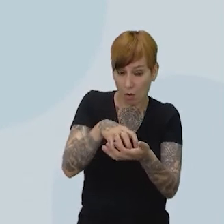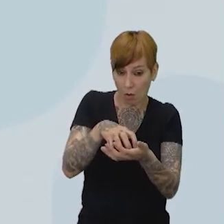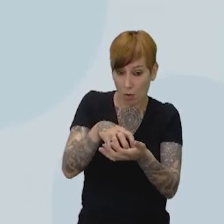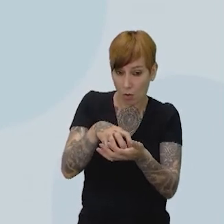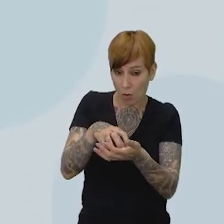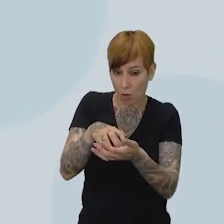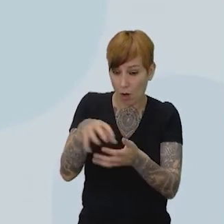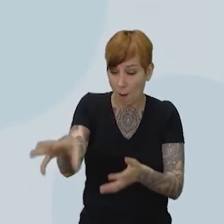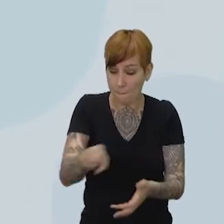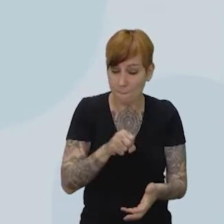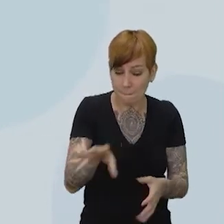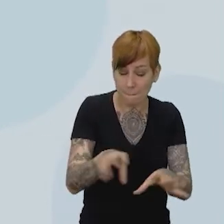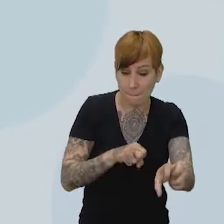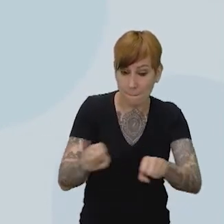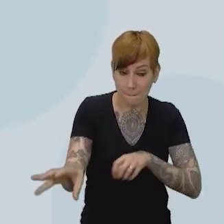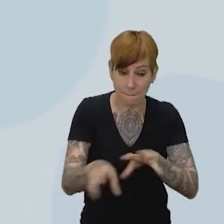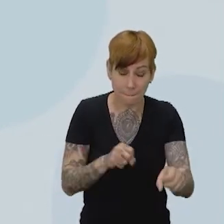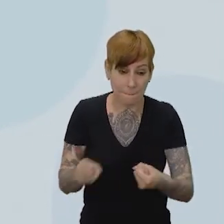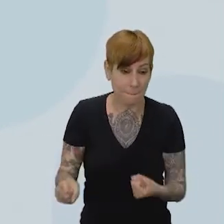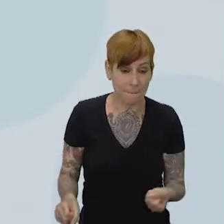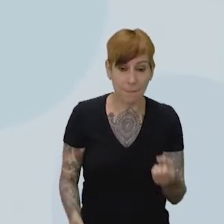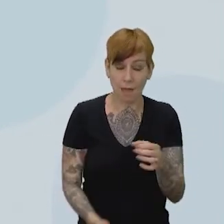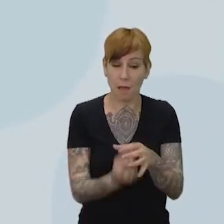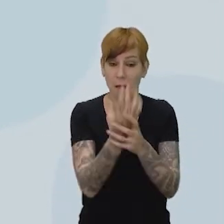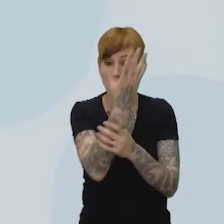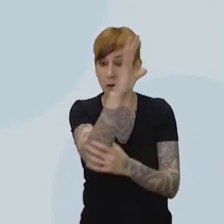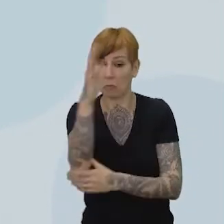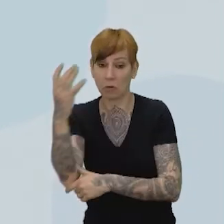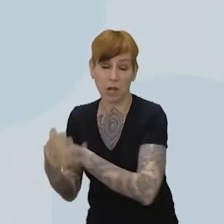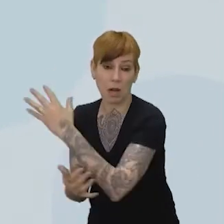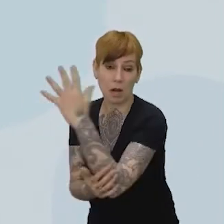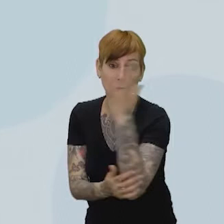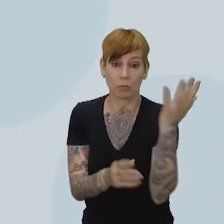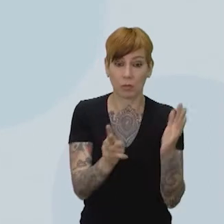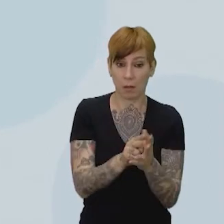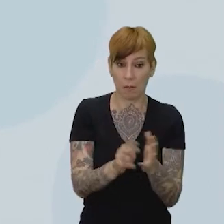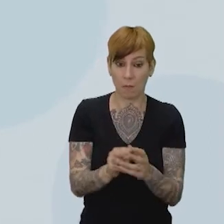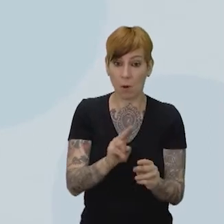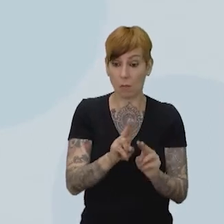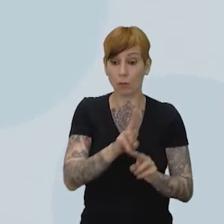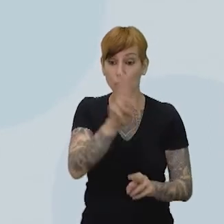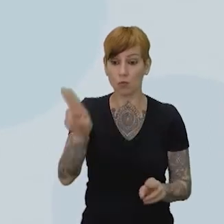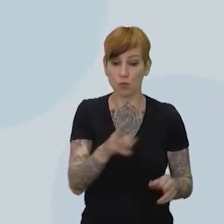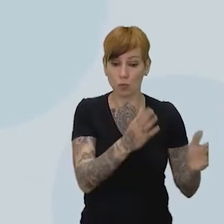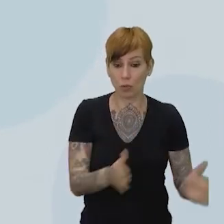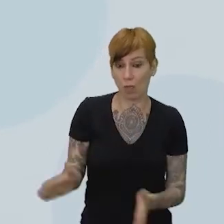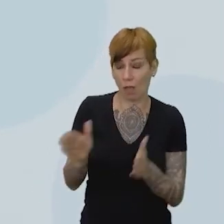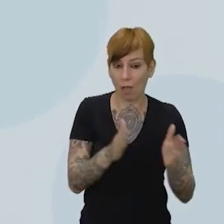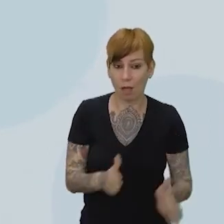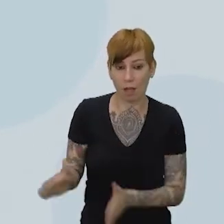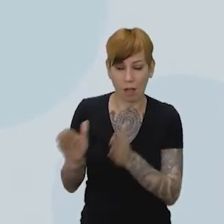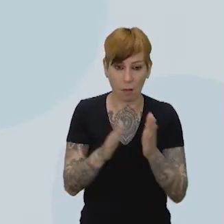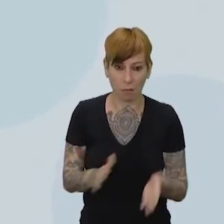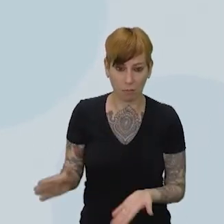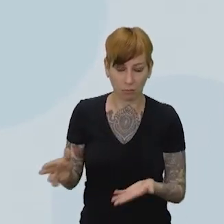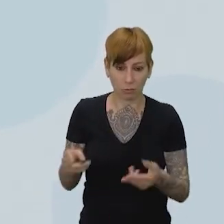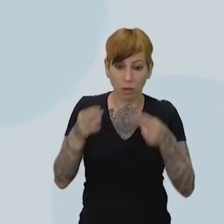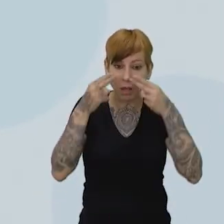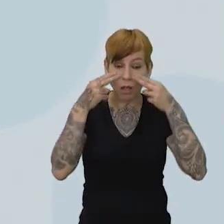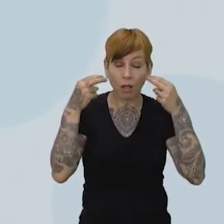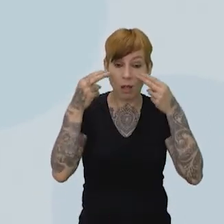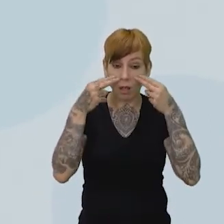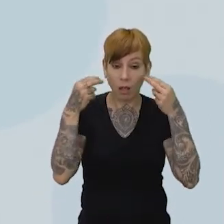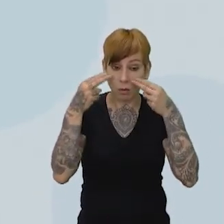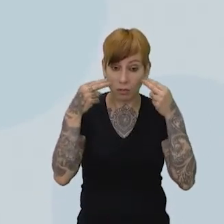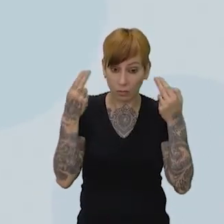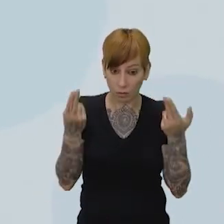os recursos naturais desse território e os nativos seriam envolvidos aí de uma